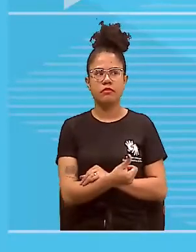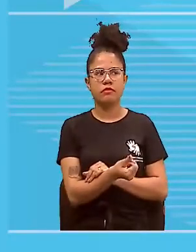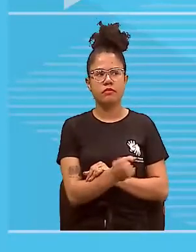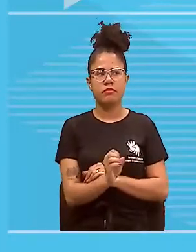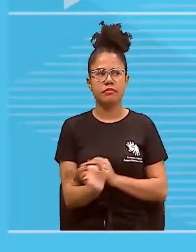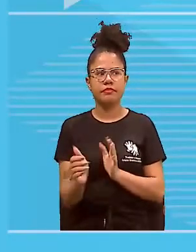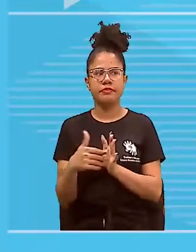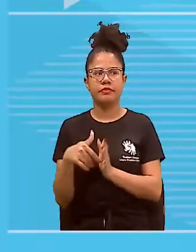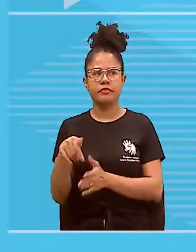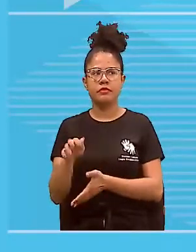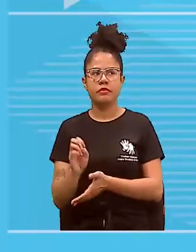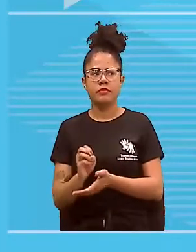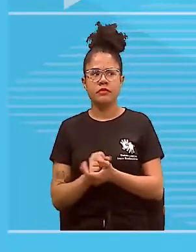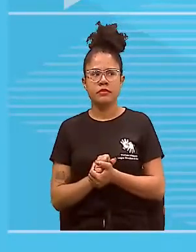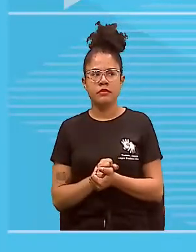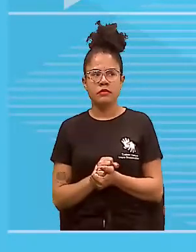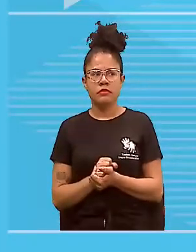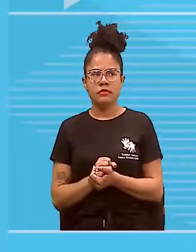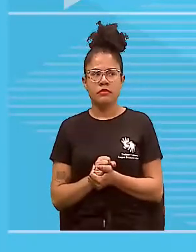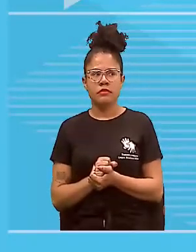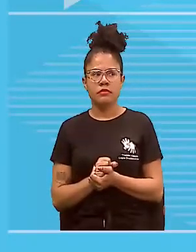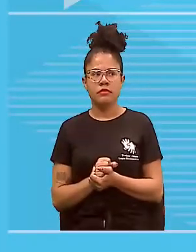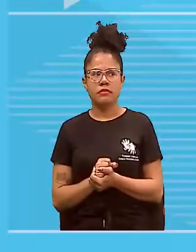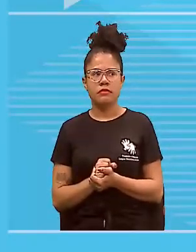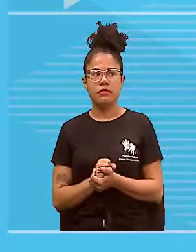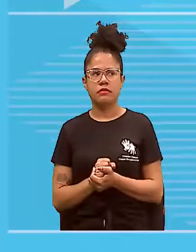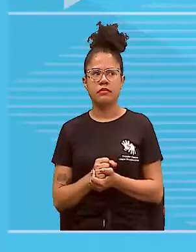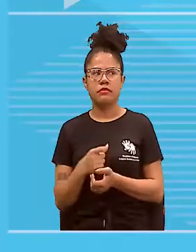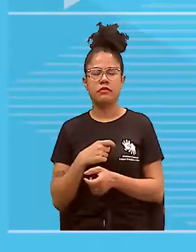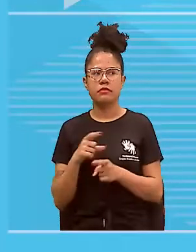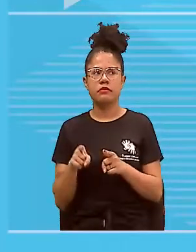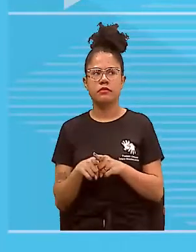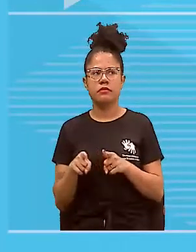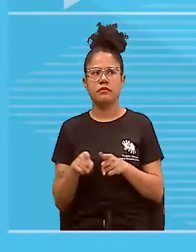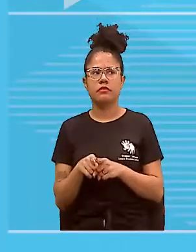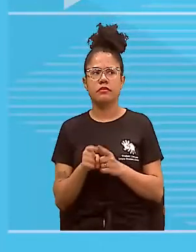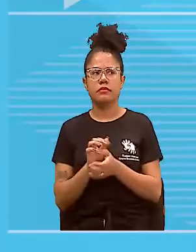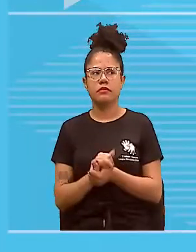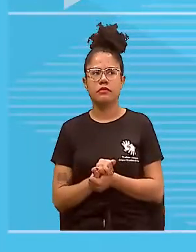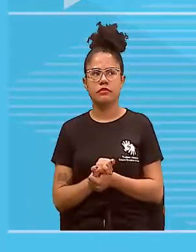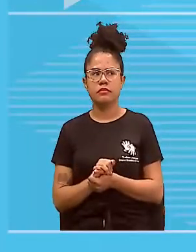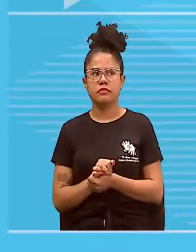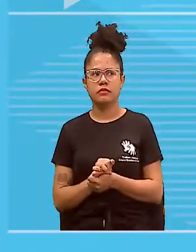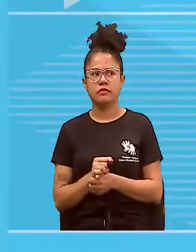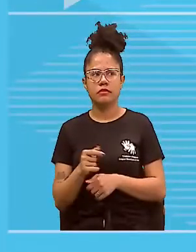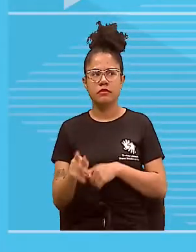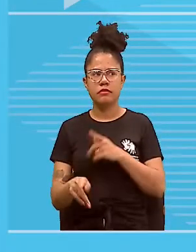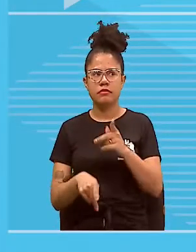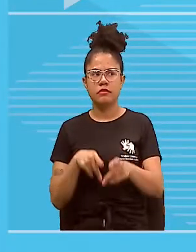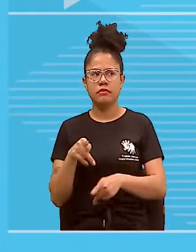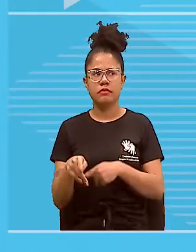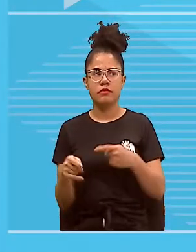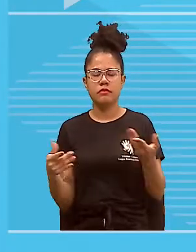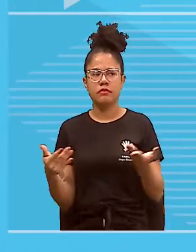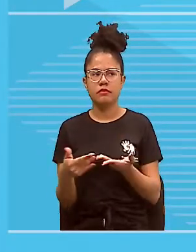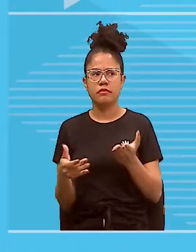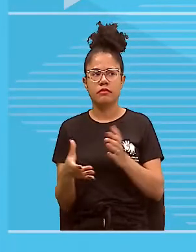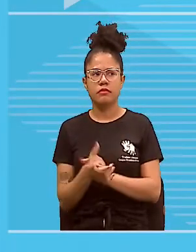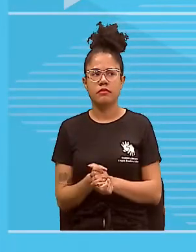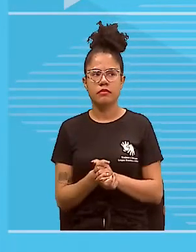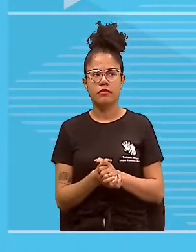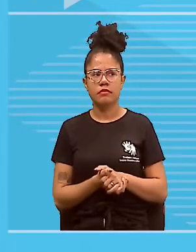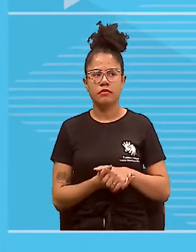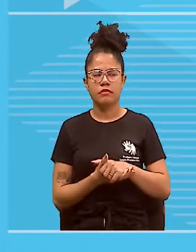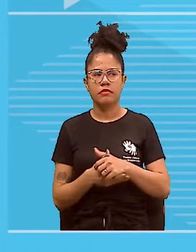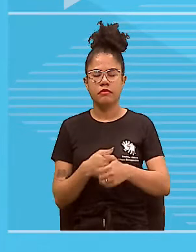nós temos uma inversão aí olha onde a população urbana se torna maior do que